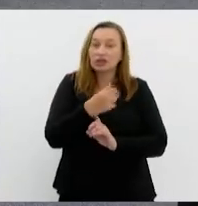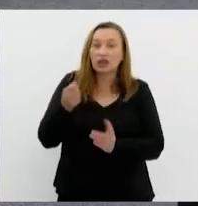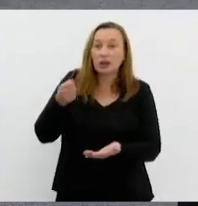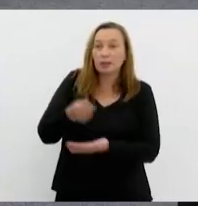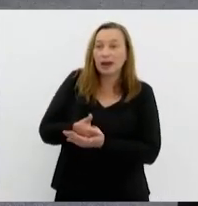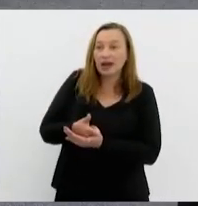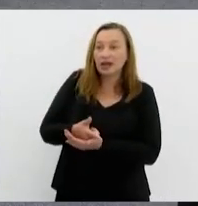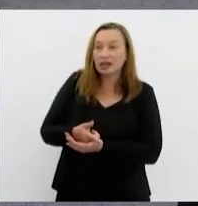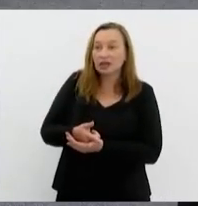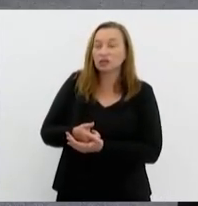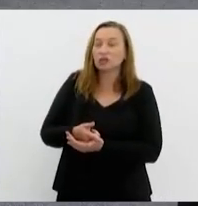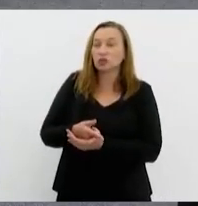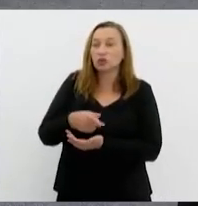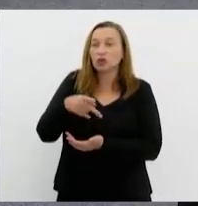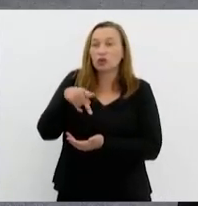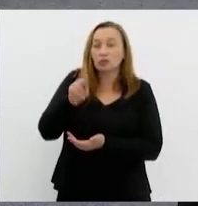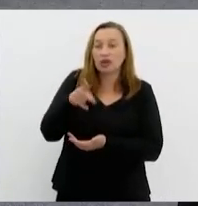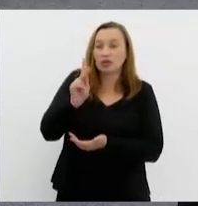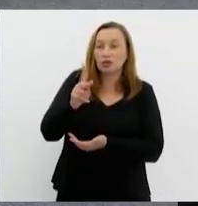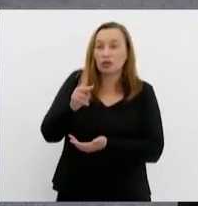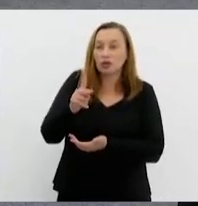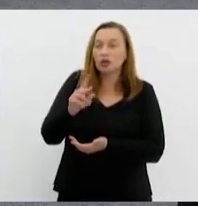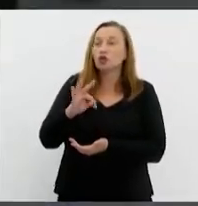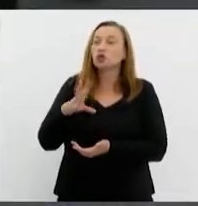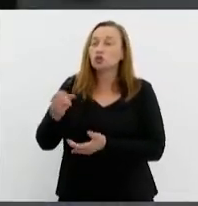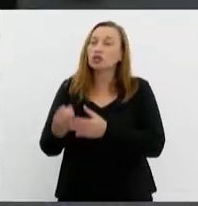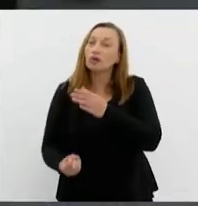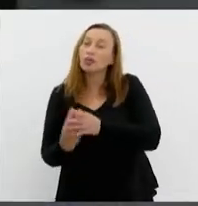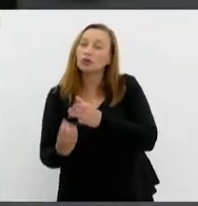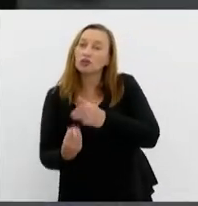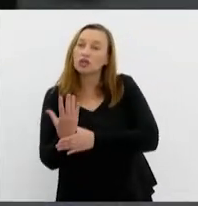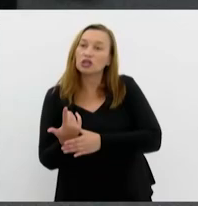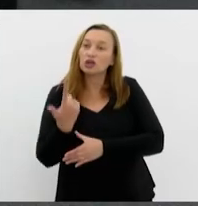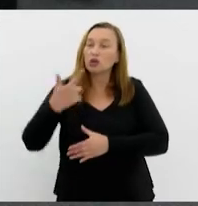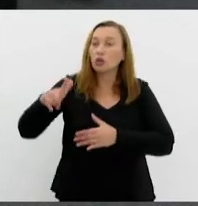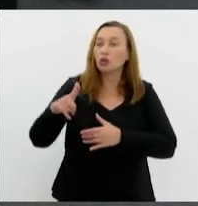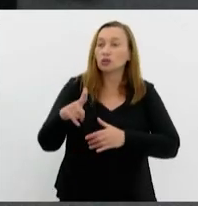que é produzido em outros laboratórios. O